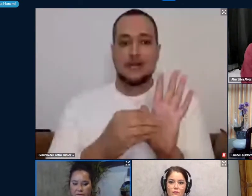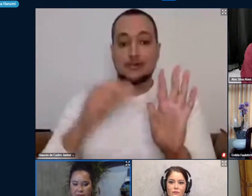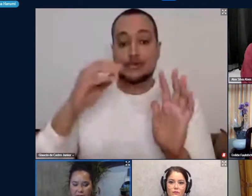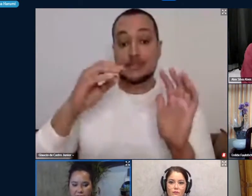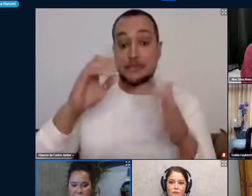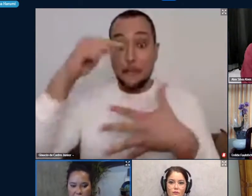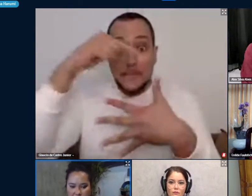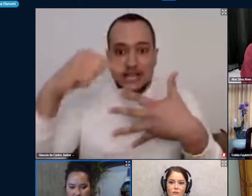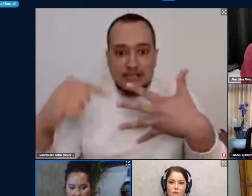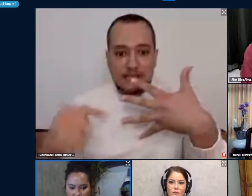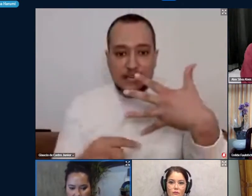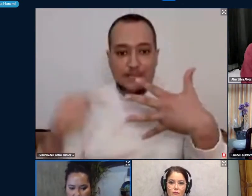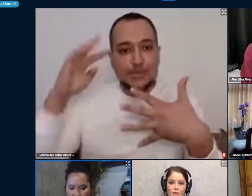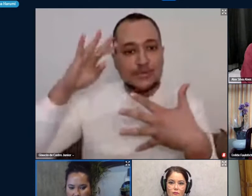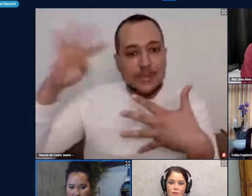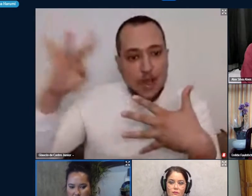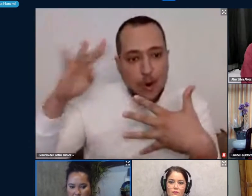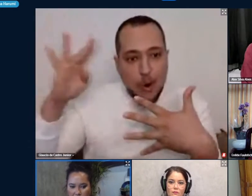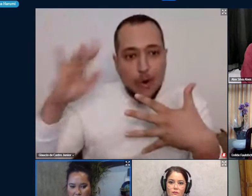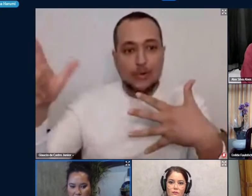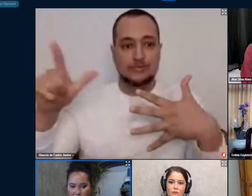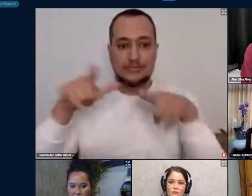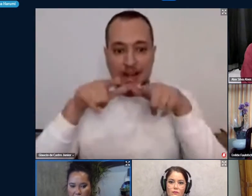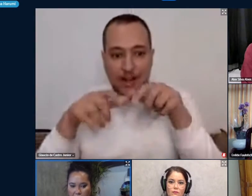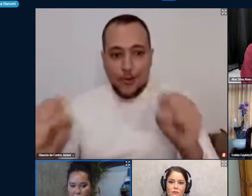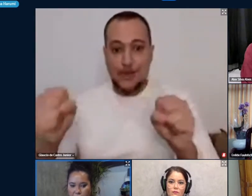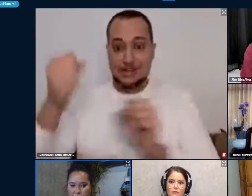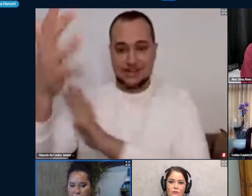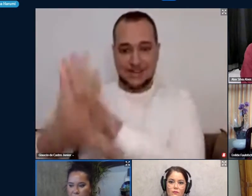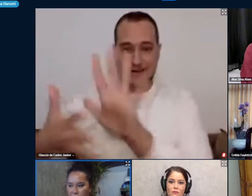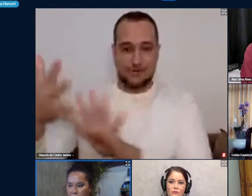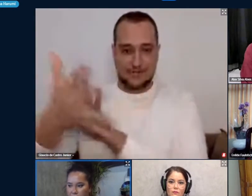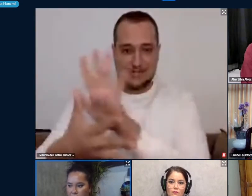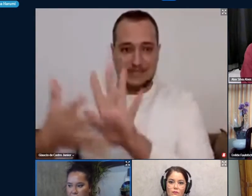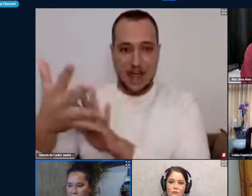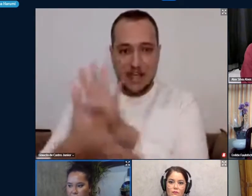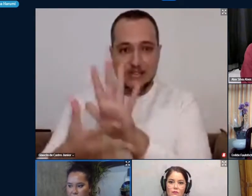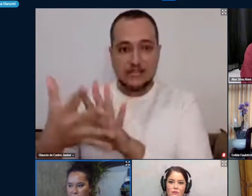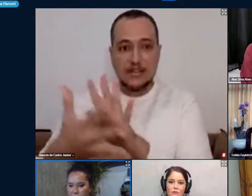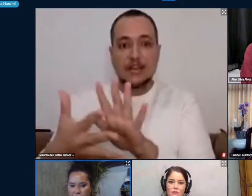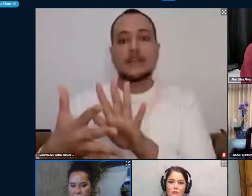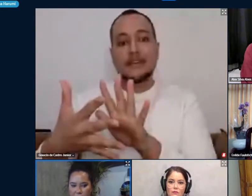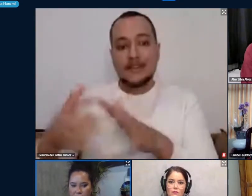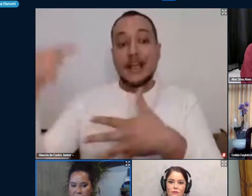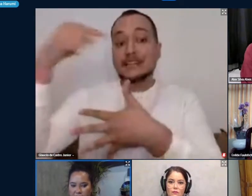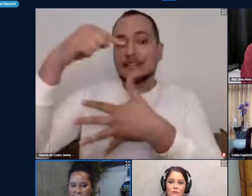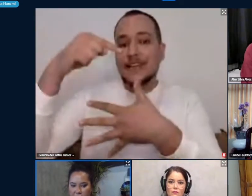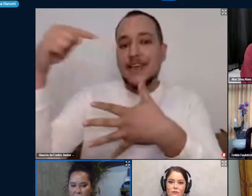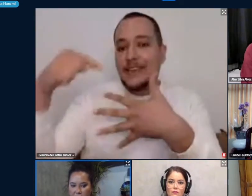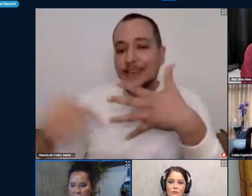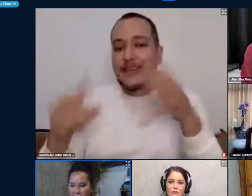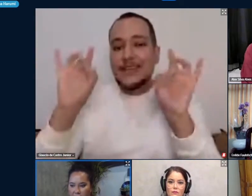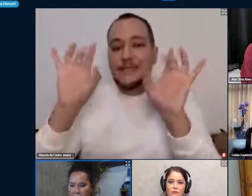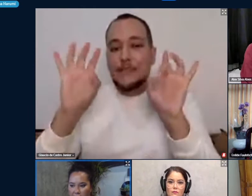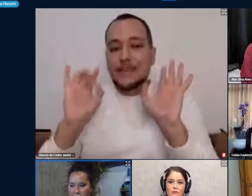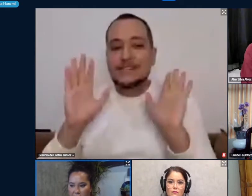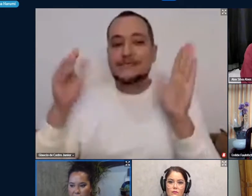Então, eu gostaria que você adicionasse alguns pontos teóricos da língua de linguística,